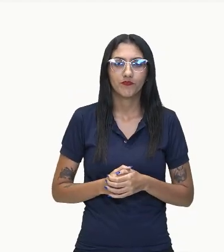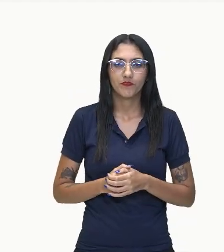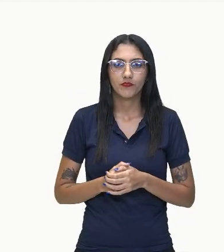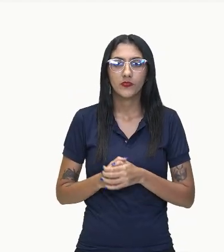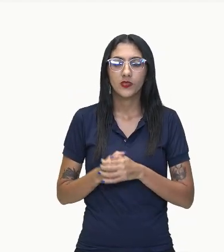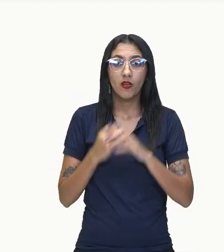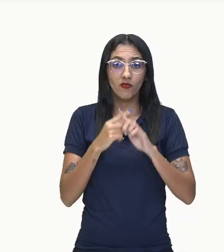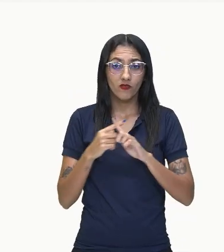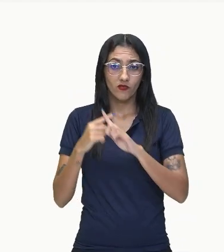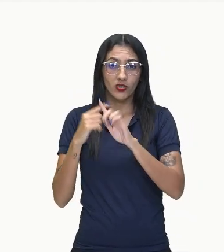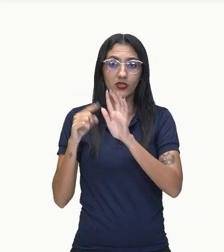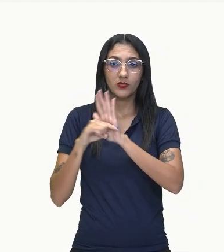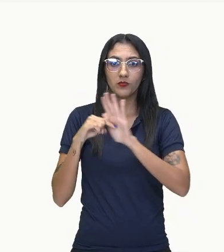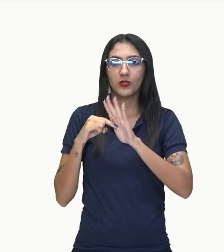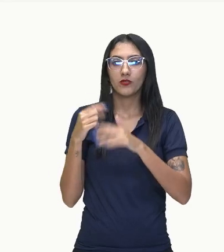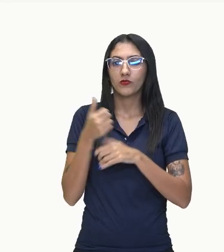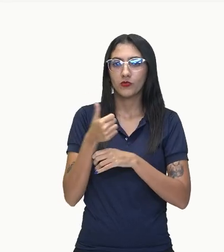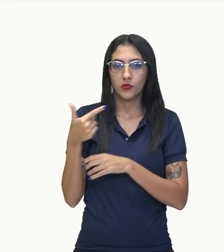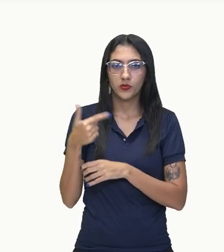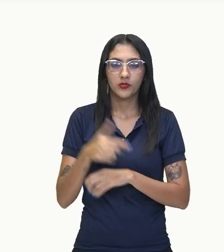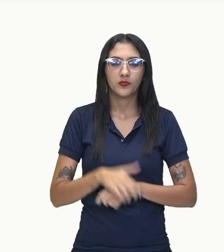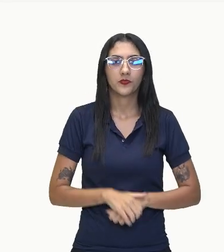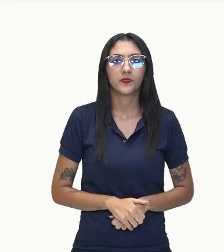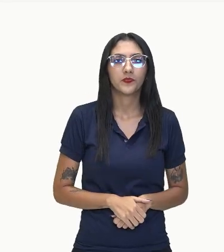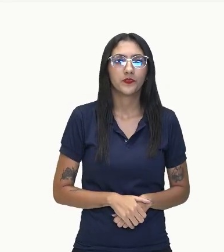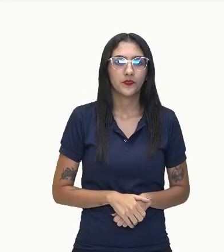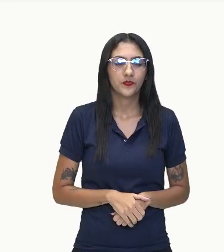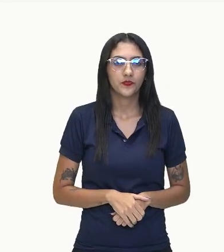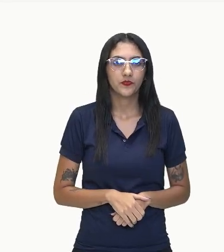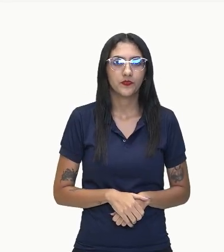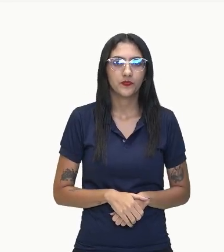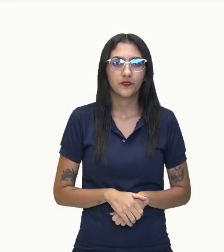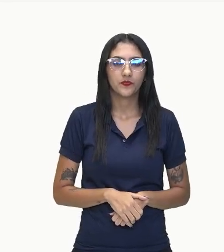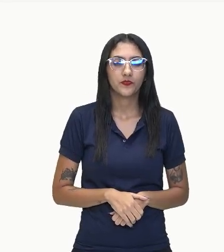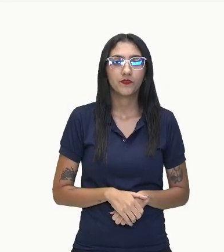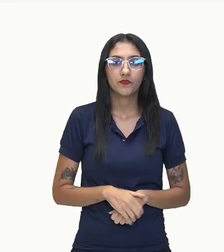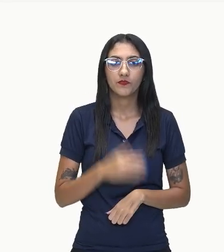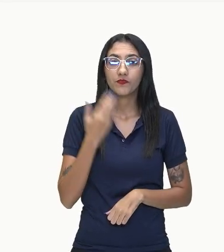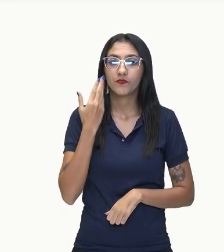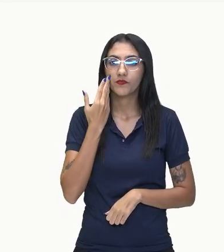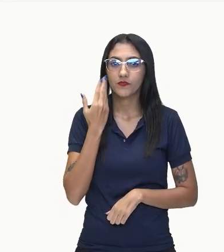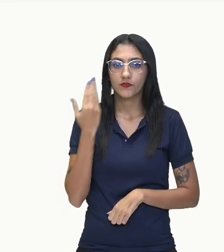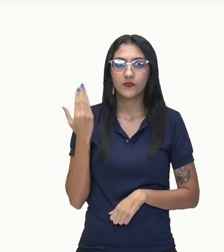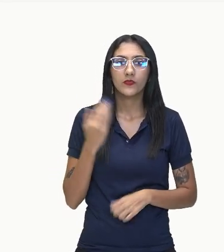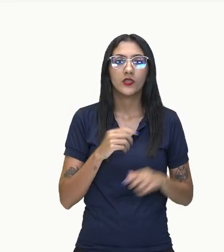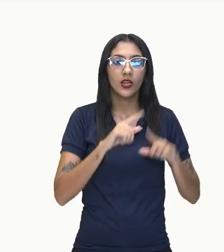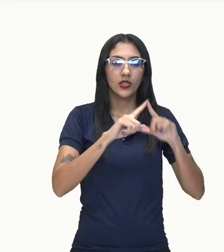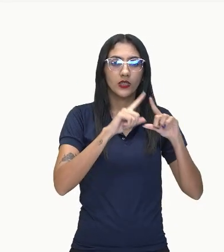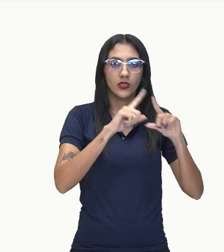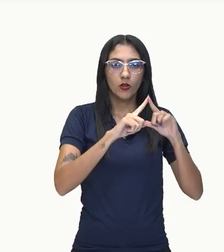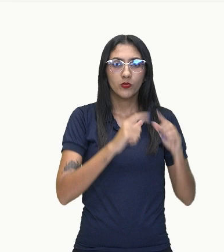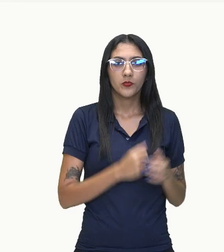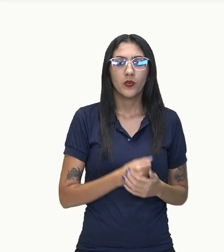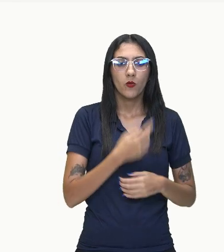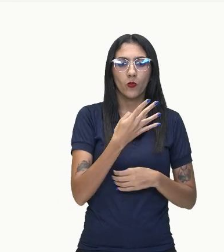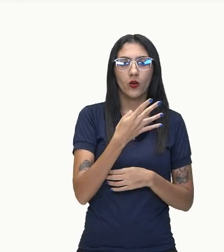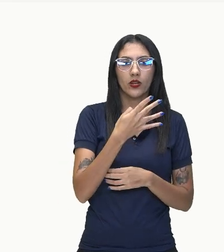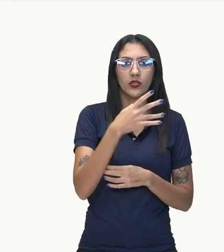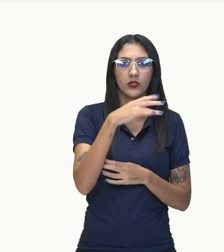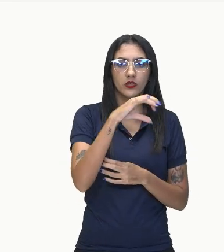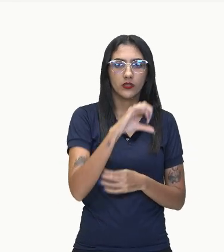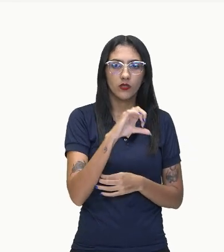12, o c também é negativo. Então, nós vamos ter 7 ao quadrado, que é 49, e por que